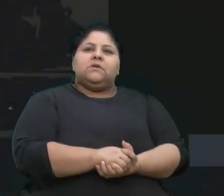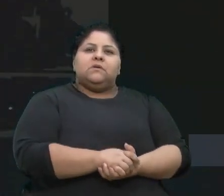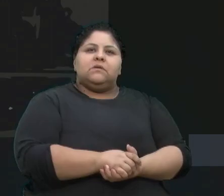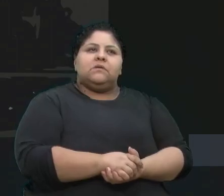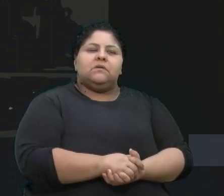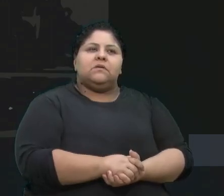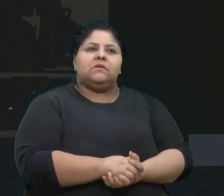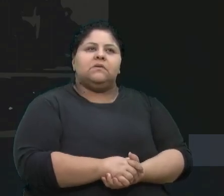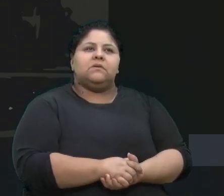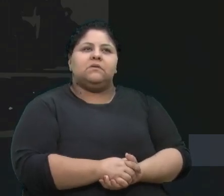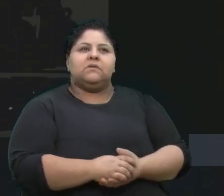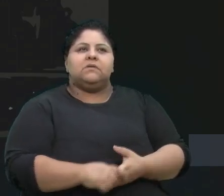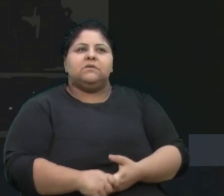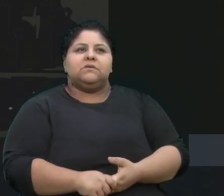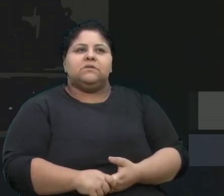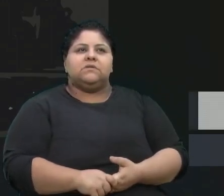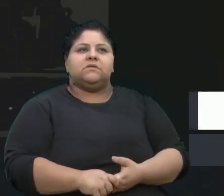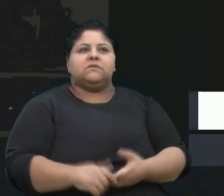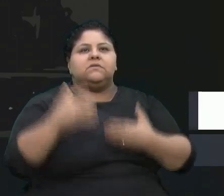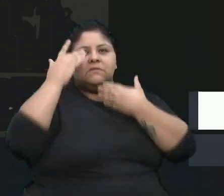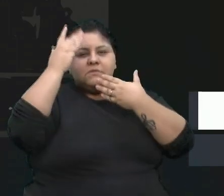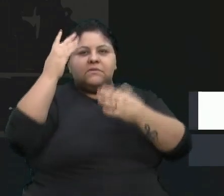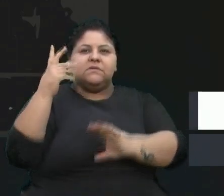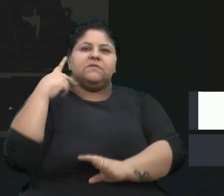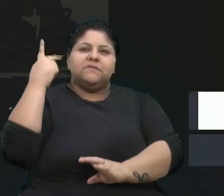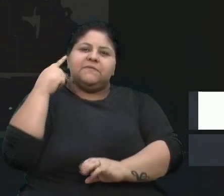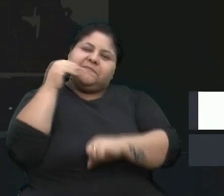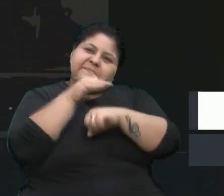Obrigada, colega vereador, muito querido